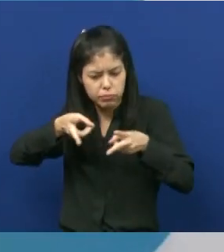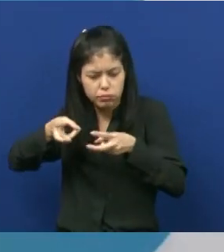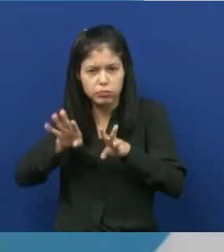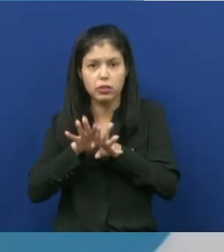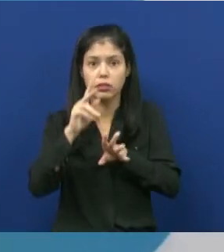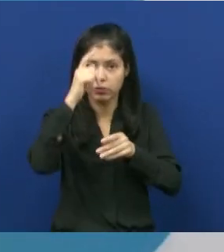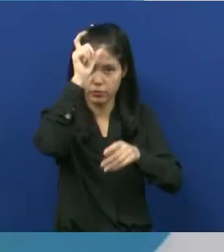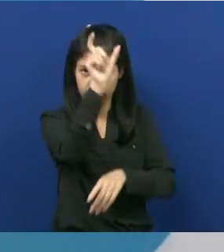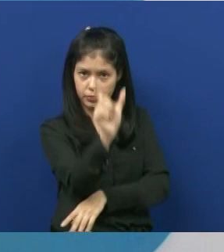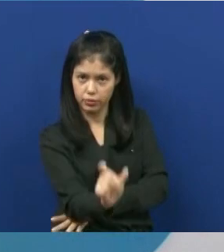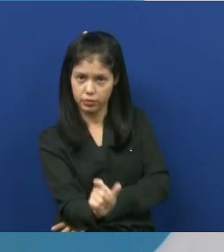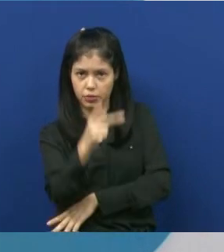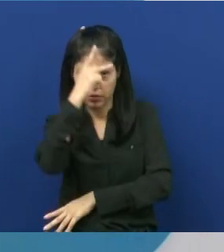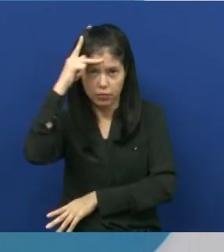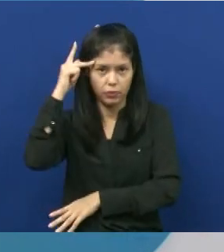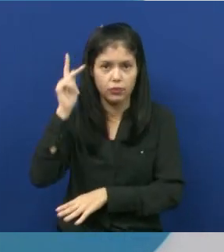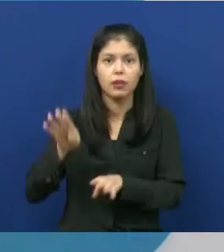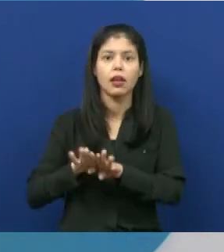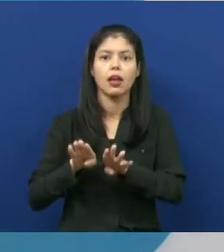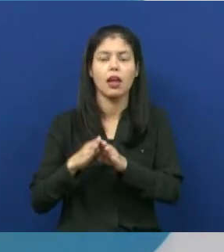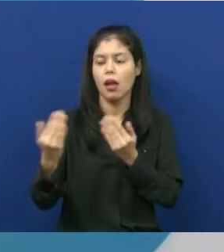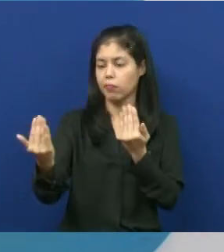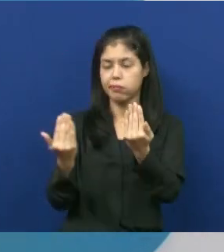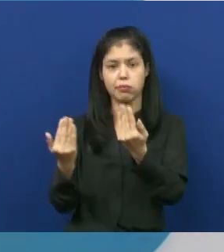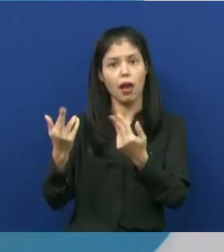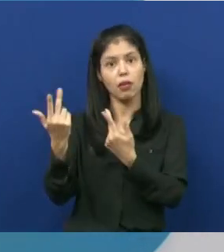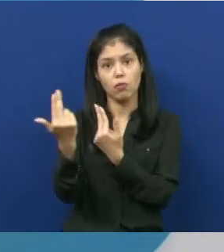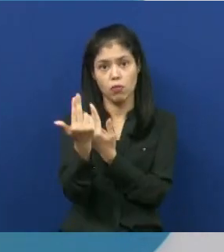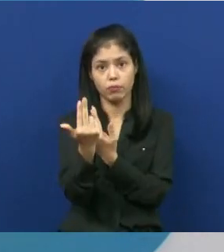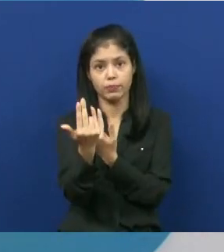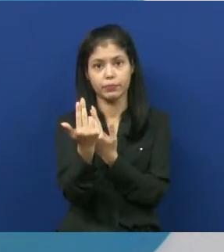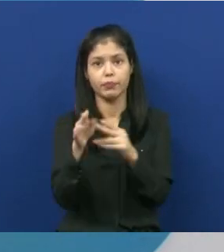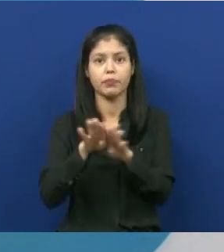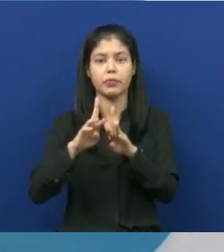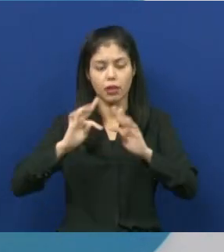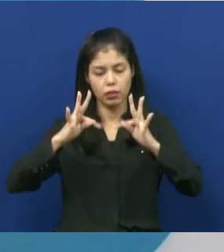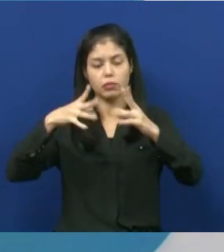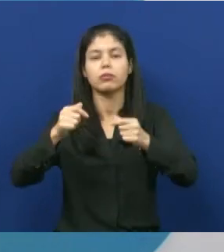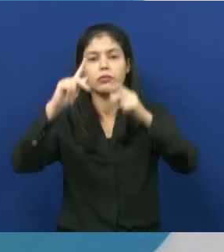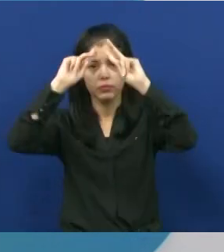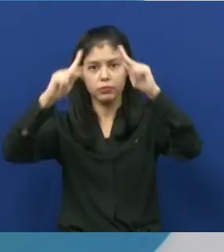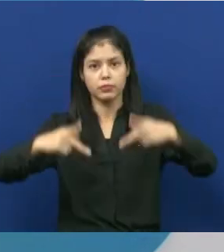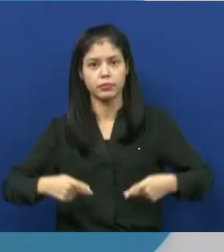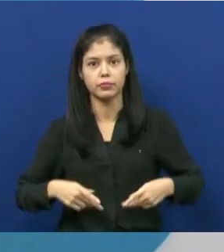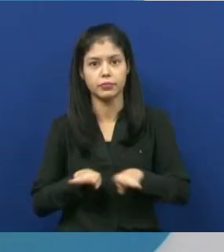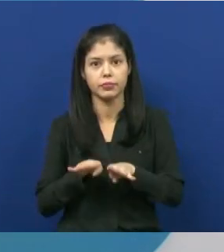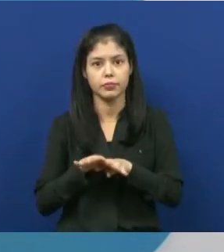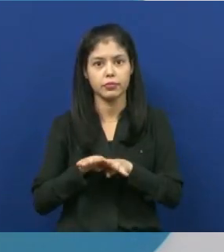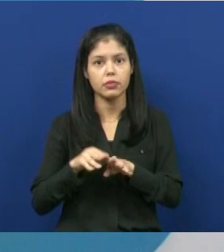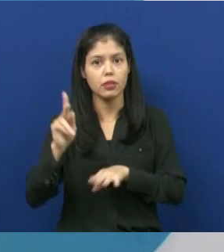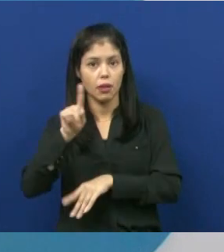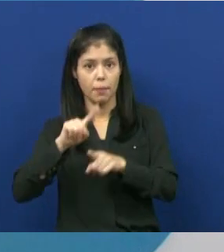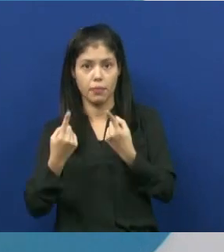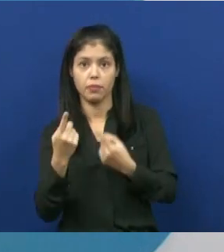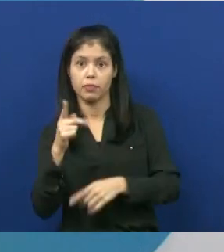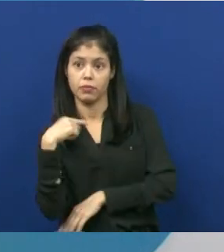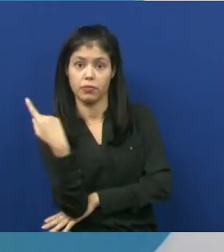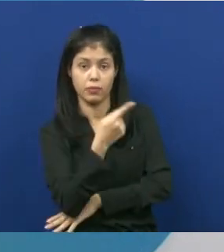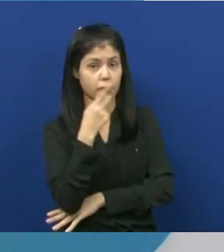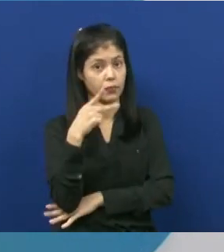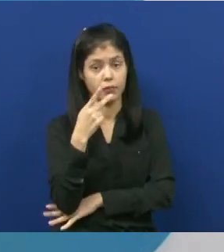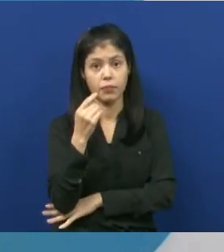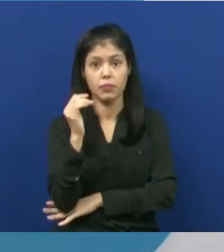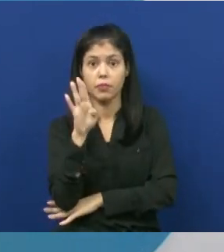percepção sensorial ela é comum a todos os seres humanos. E nós não dizemos que uma obra ela